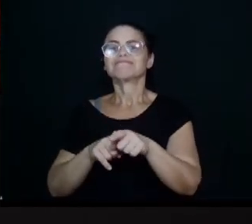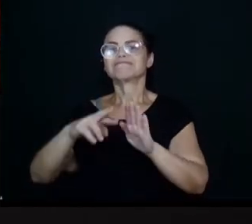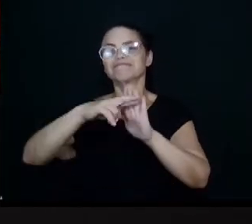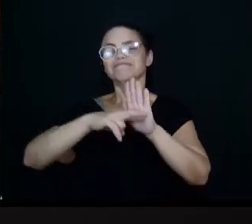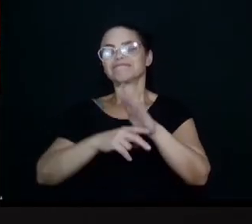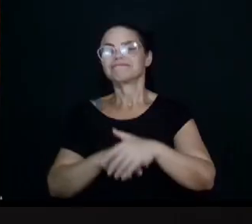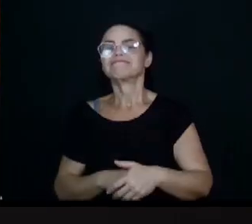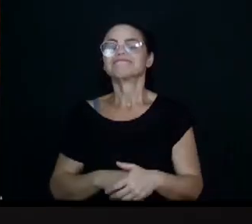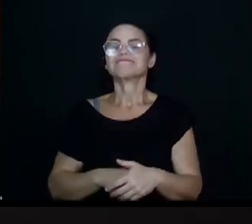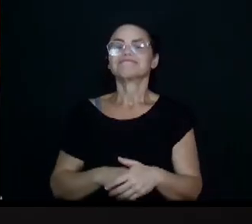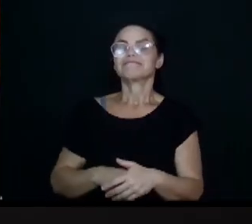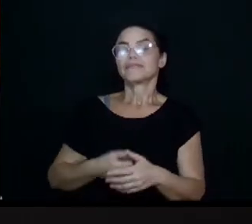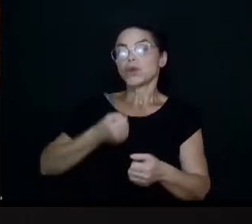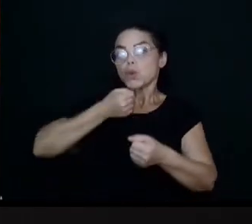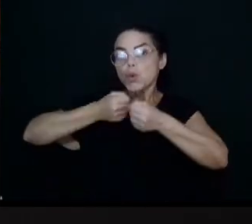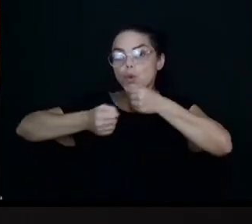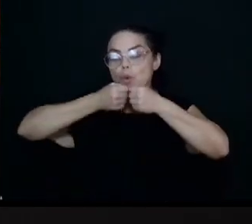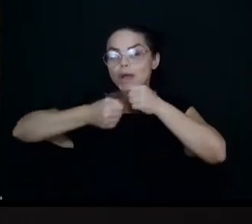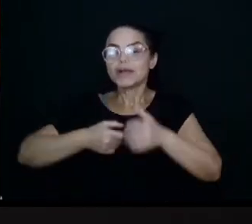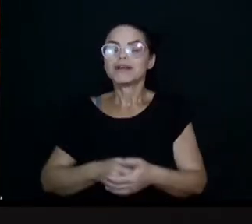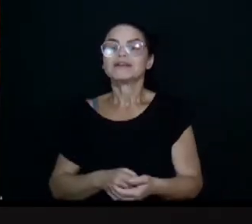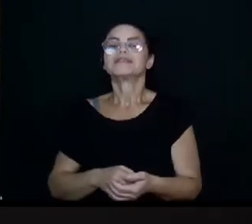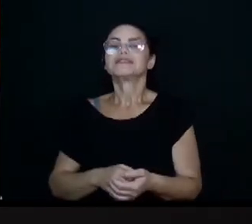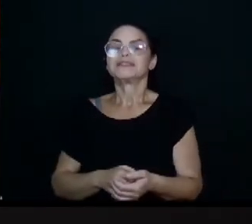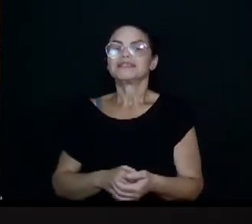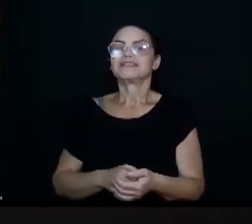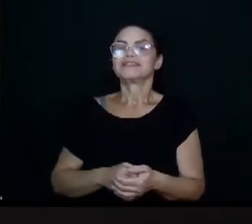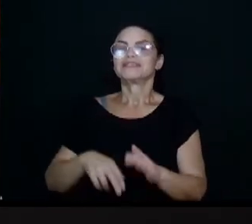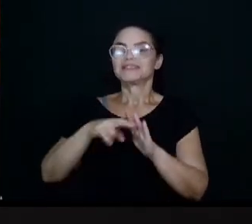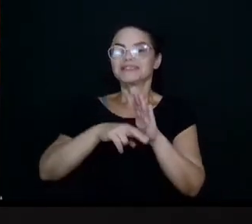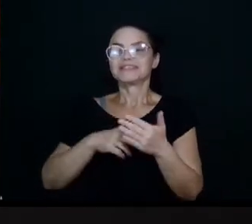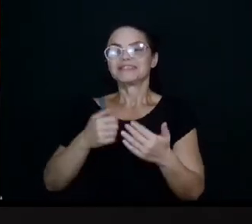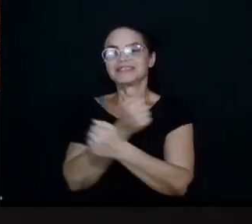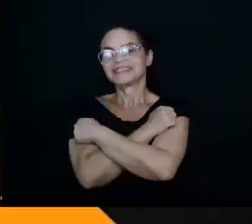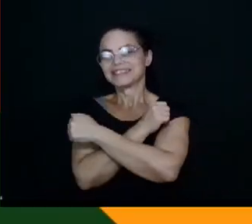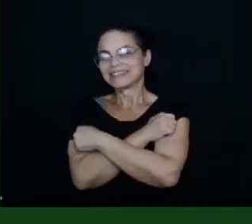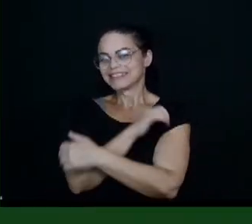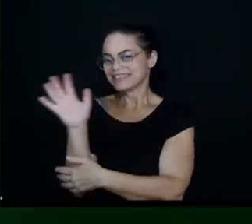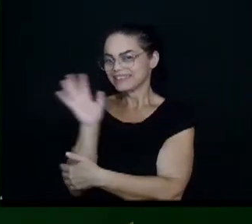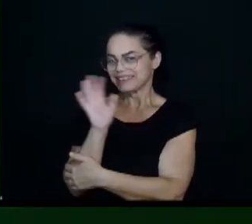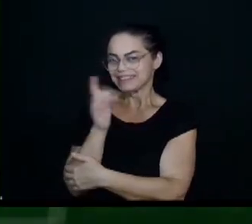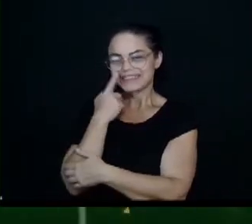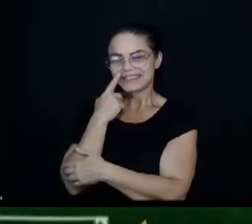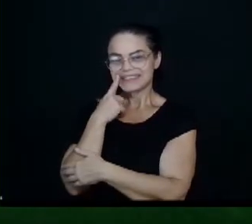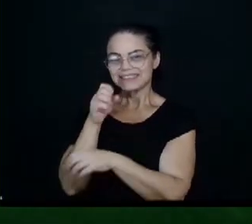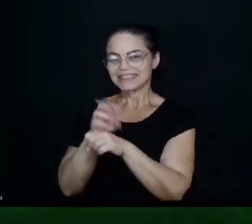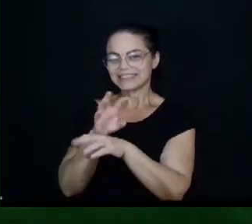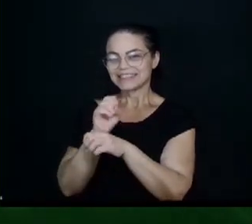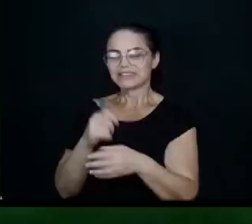reportagens, nossos quadros e nossos programas. Um abraço e até o próximo De Olho na Educação.